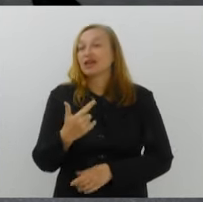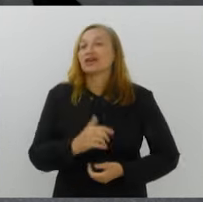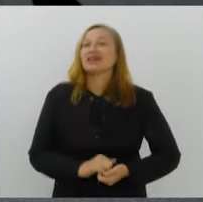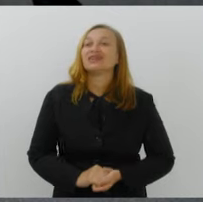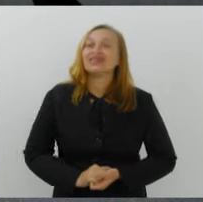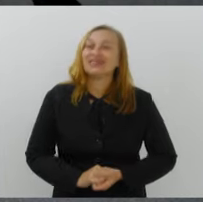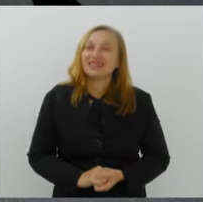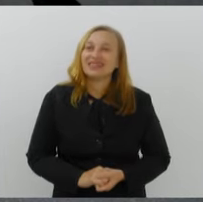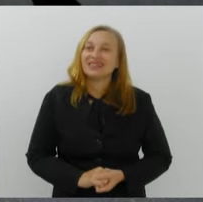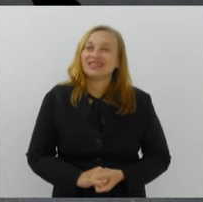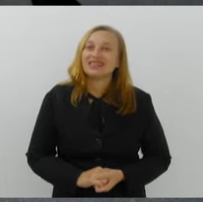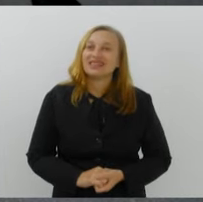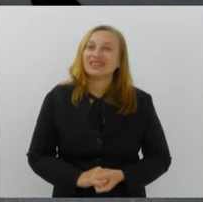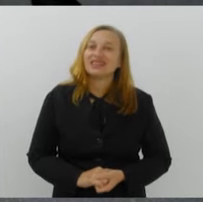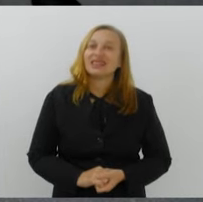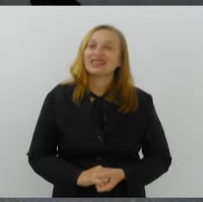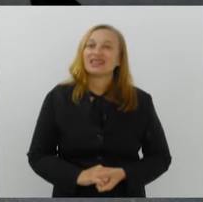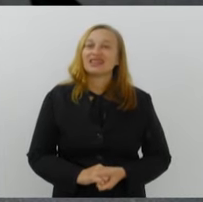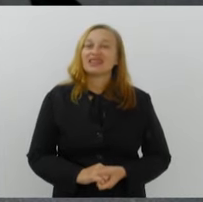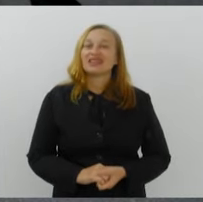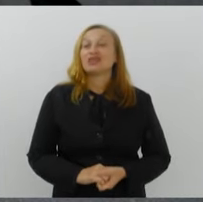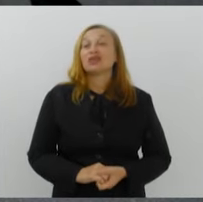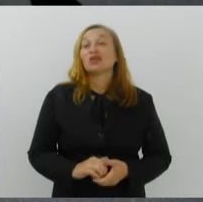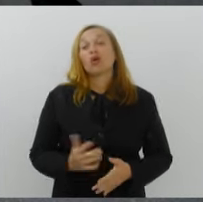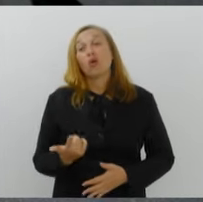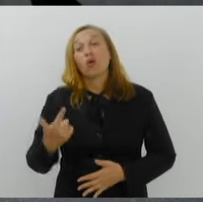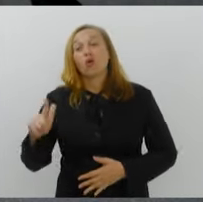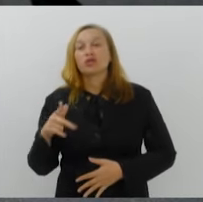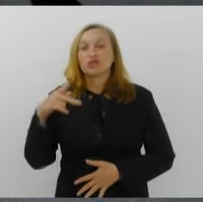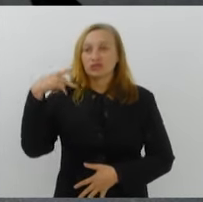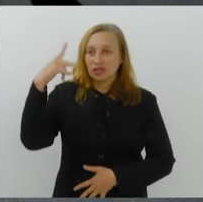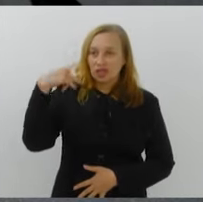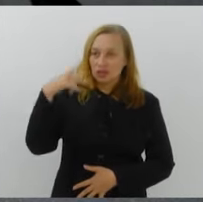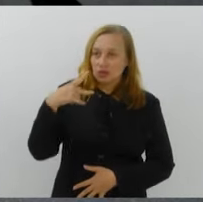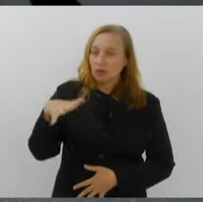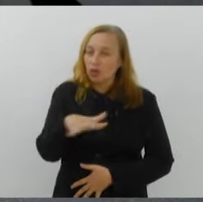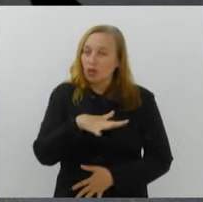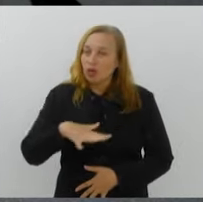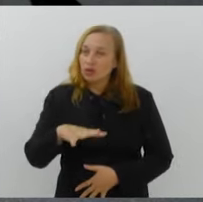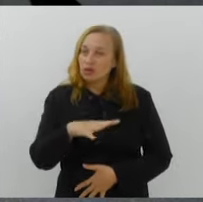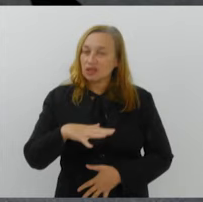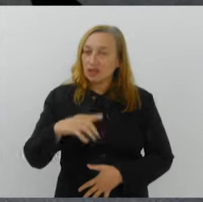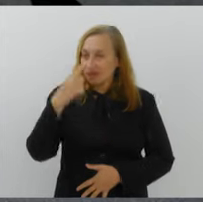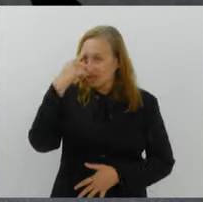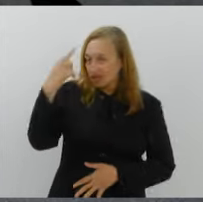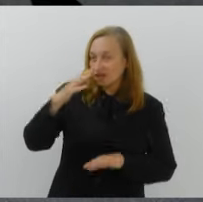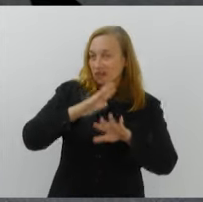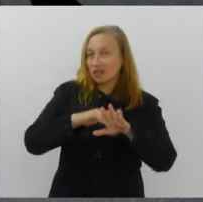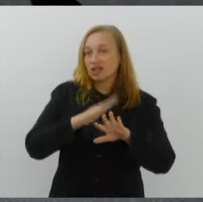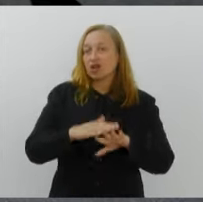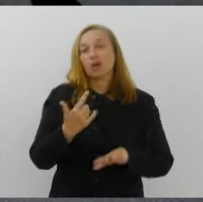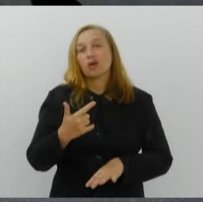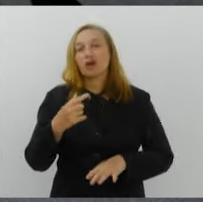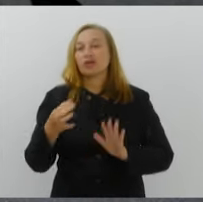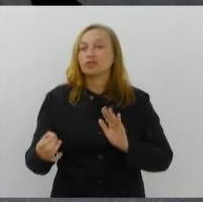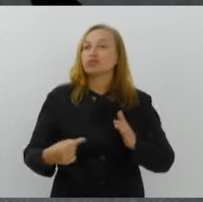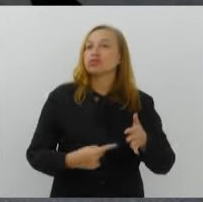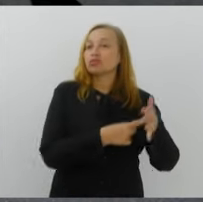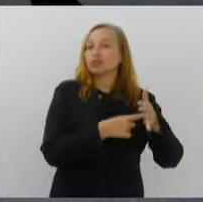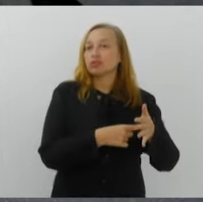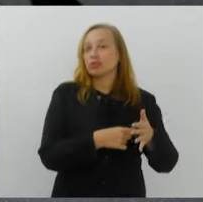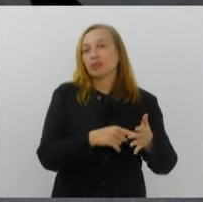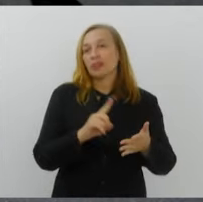armazenamento daqueles tablets. Obviamente, como outros vereadores de outro campo ideológico que tinham feito aquela denúncia, a gente não